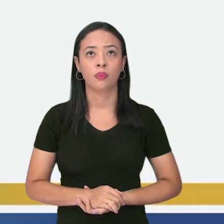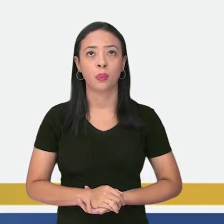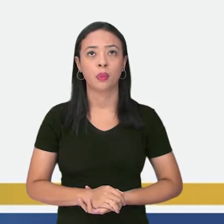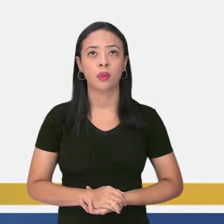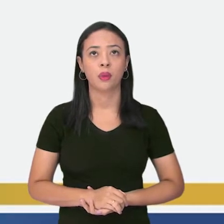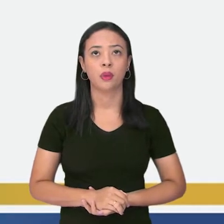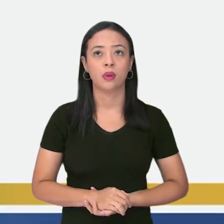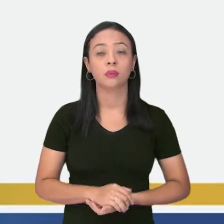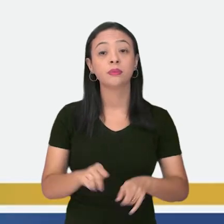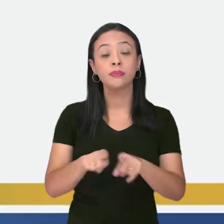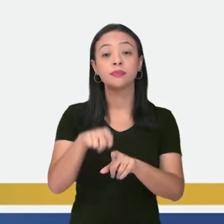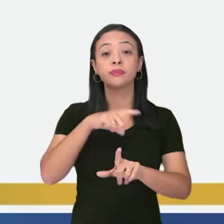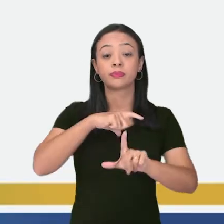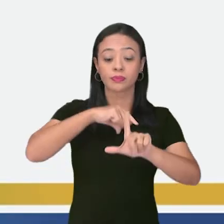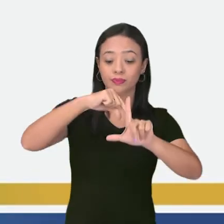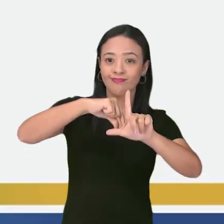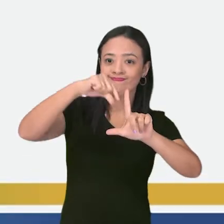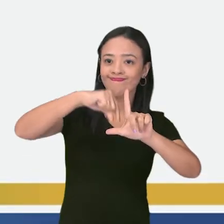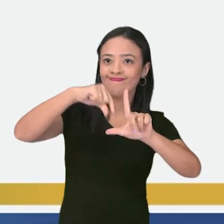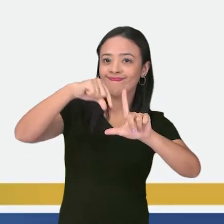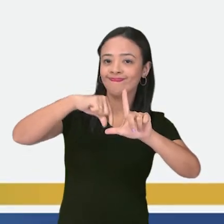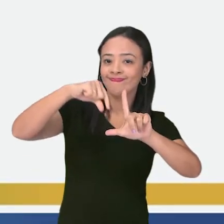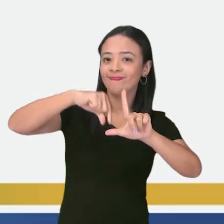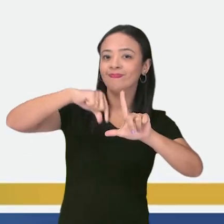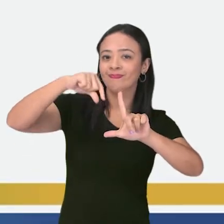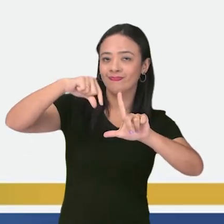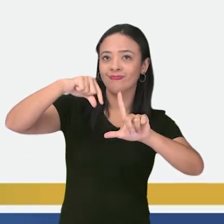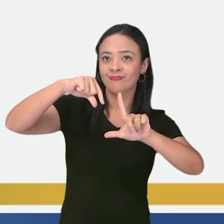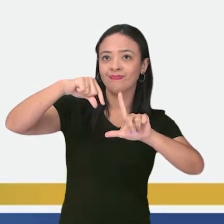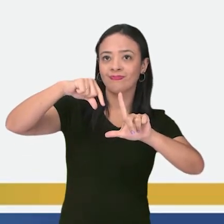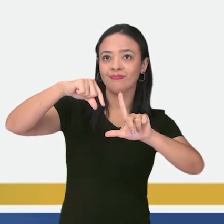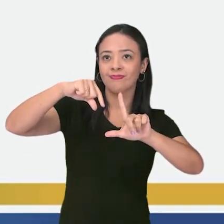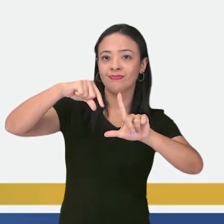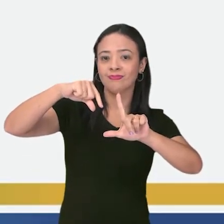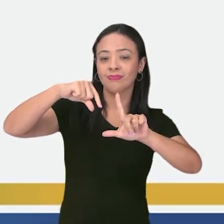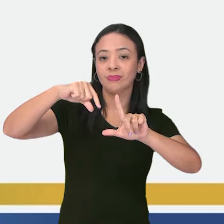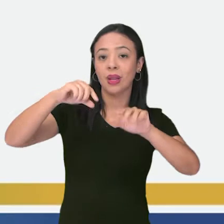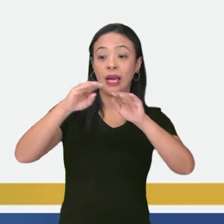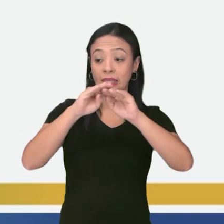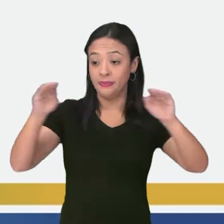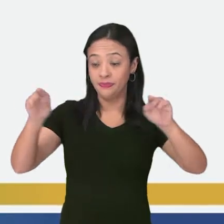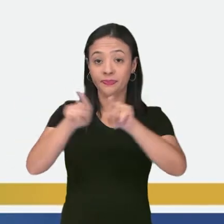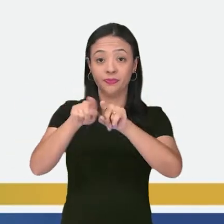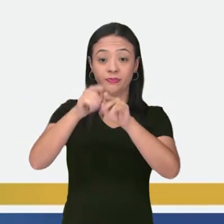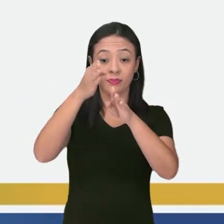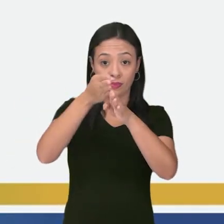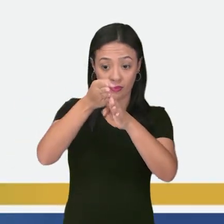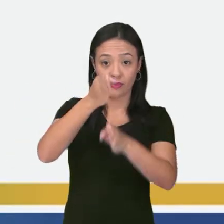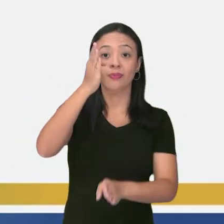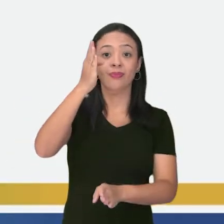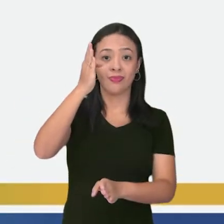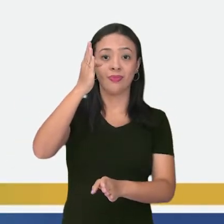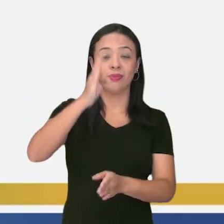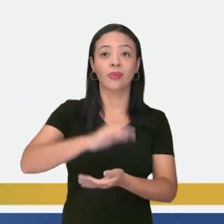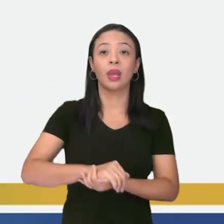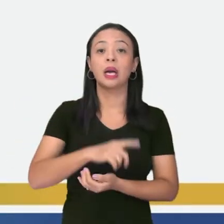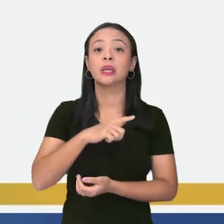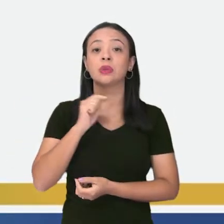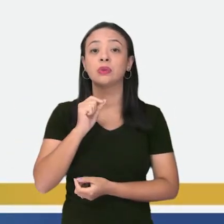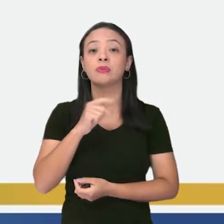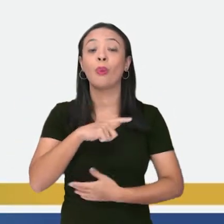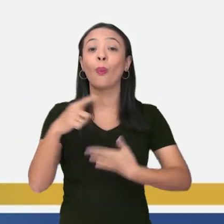Gráfico de barra, olha, gráfico de barras horizontal e vertical, ele tem